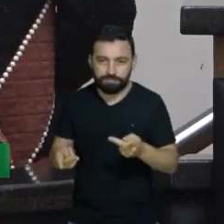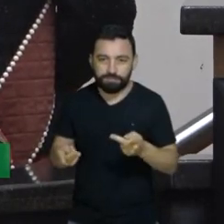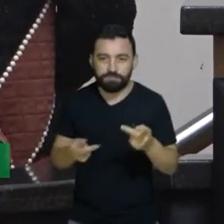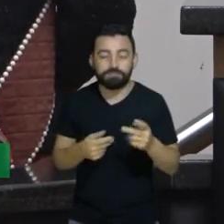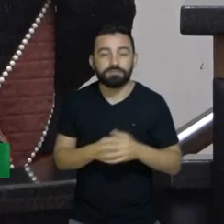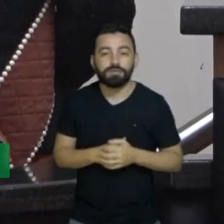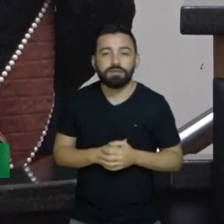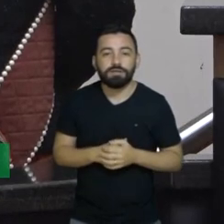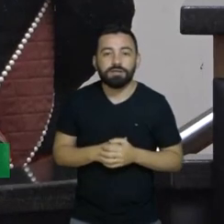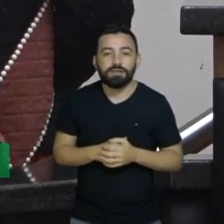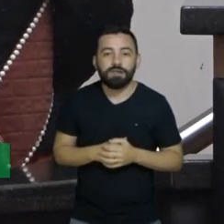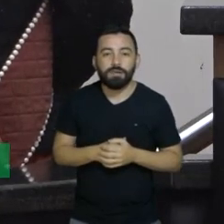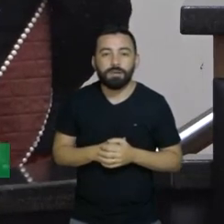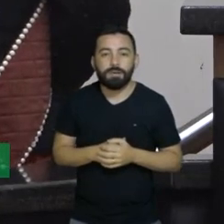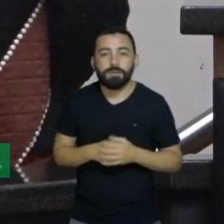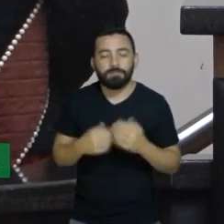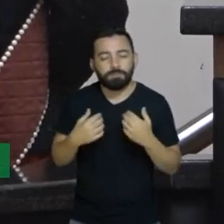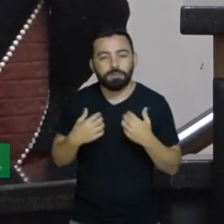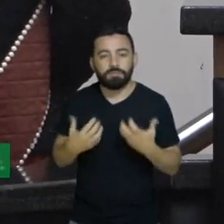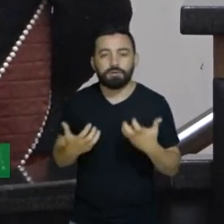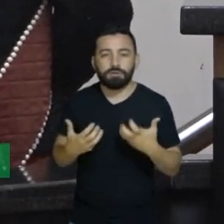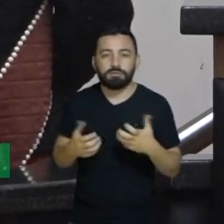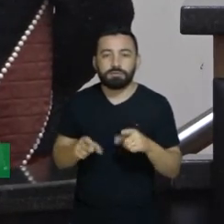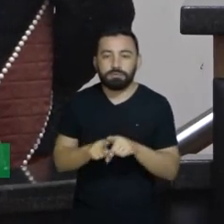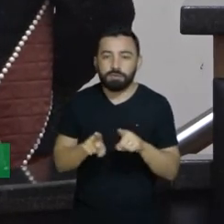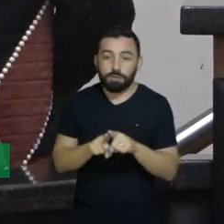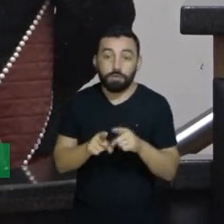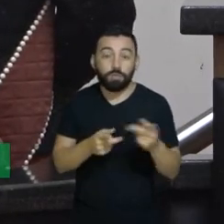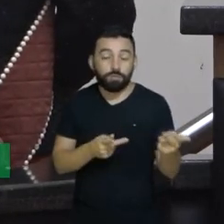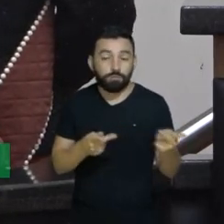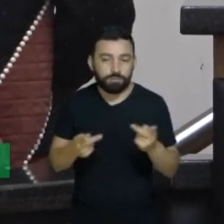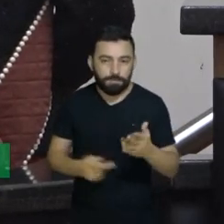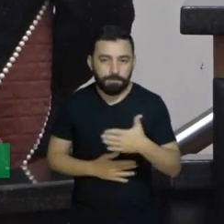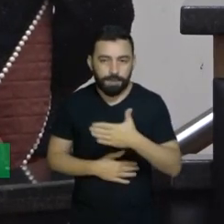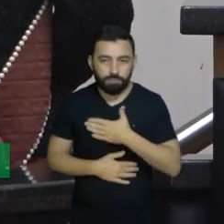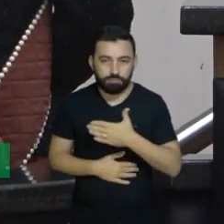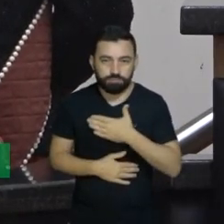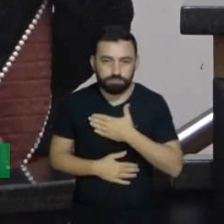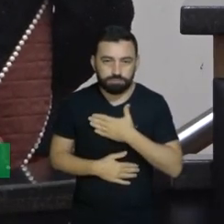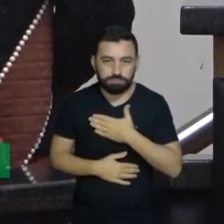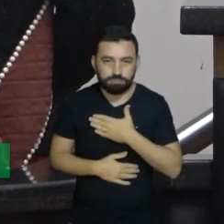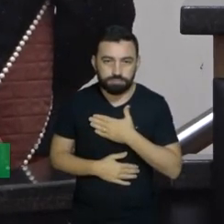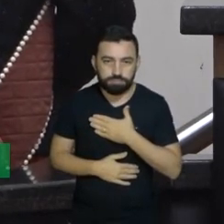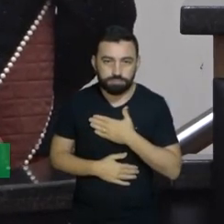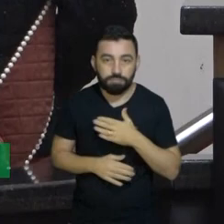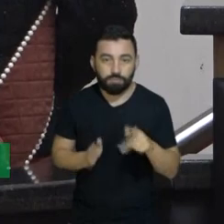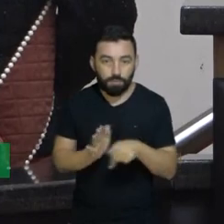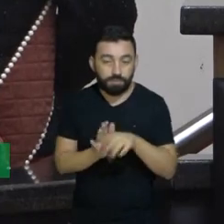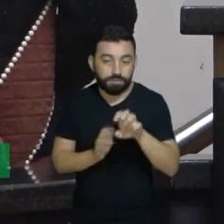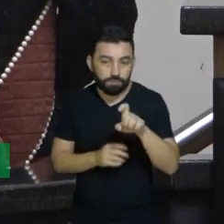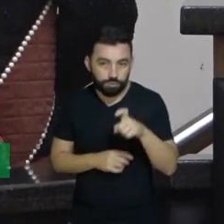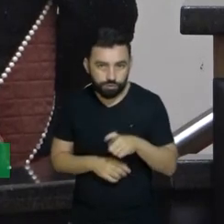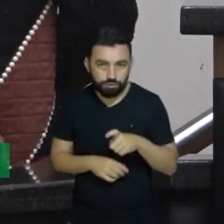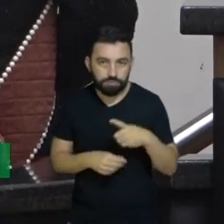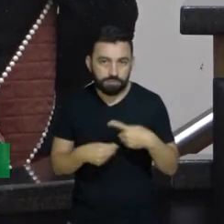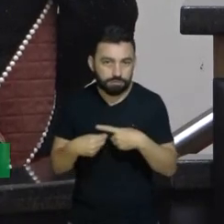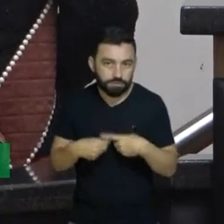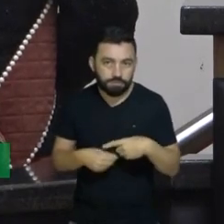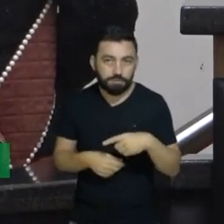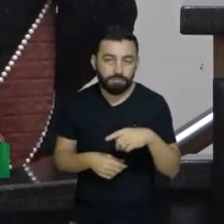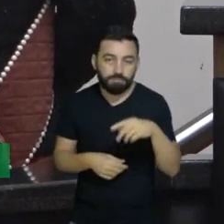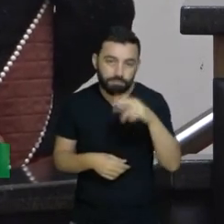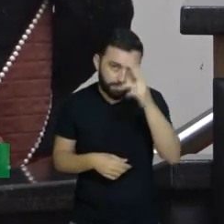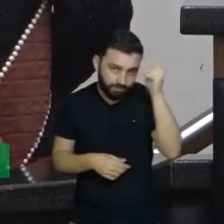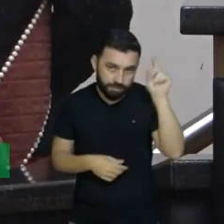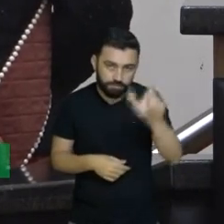fazer aqui o convite meu, do Executivo Municipal, do nosso prefeito Antônio Seron,